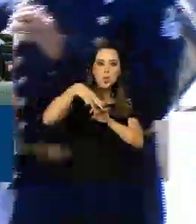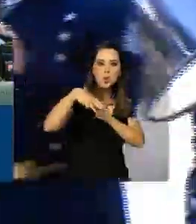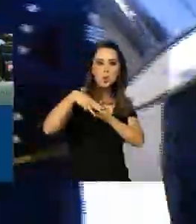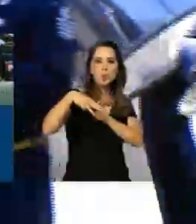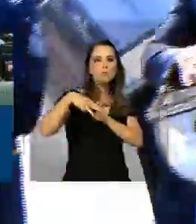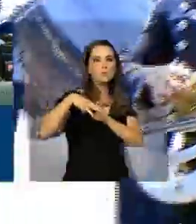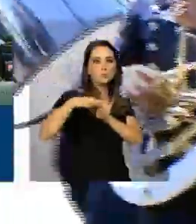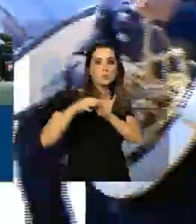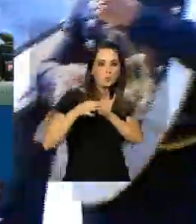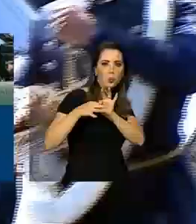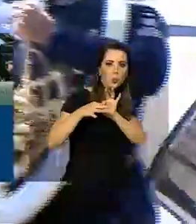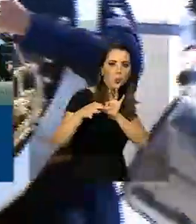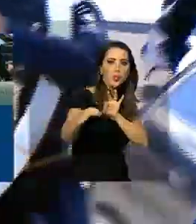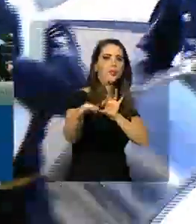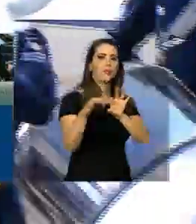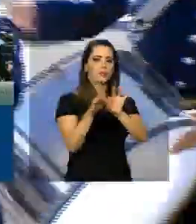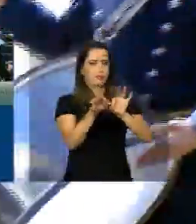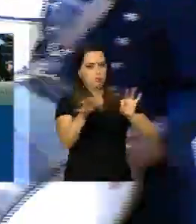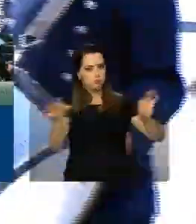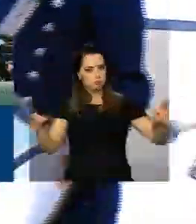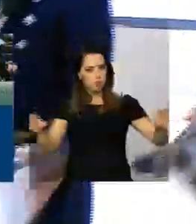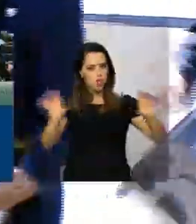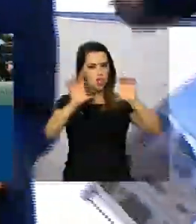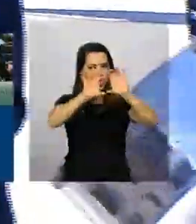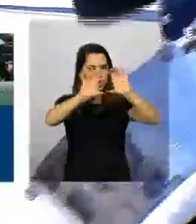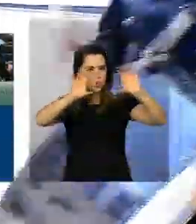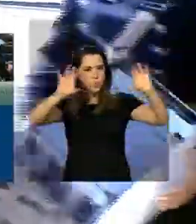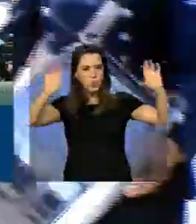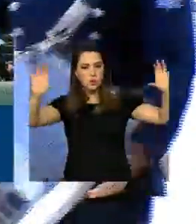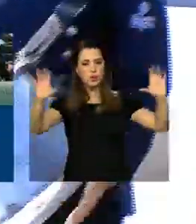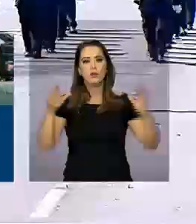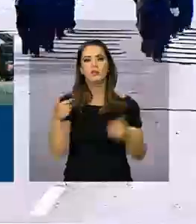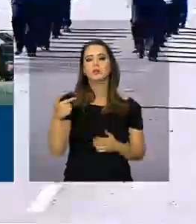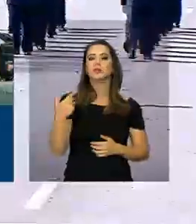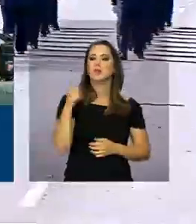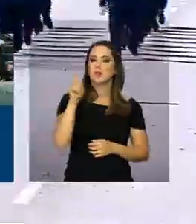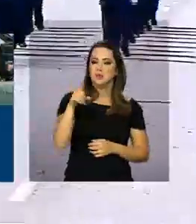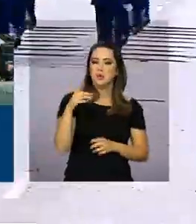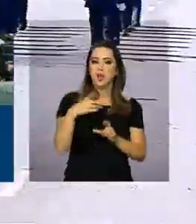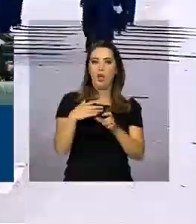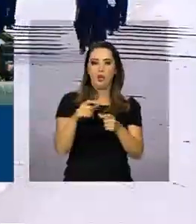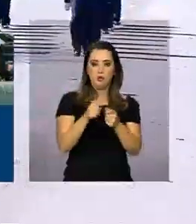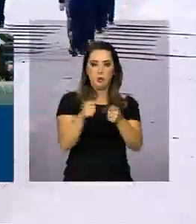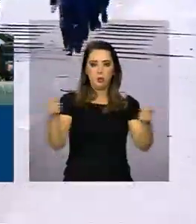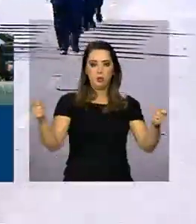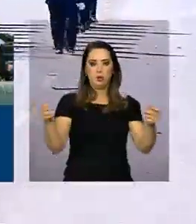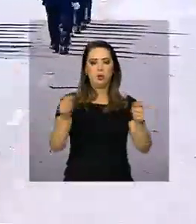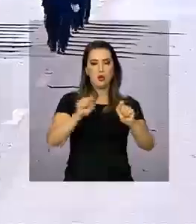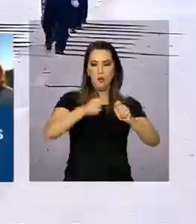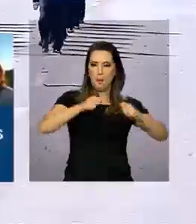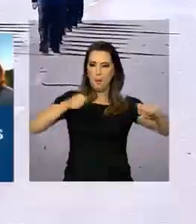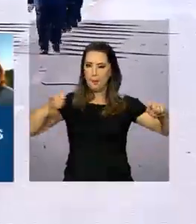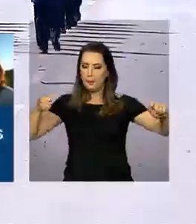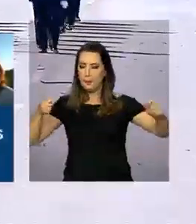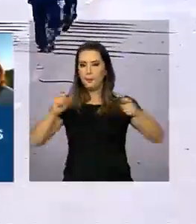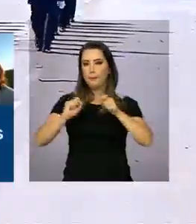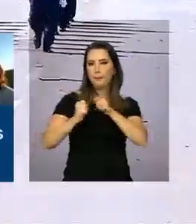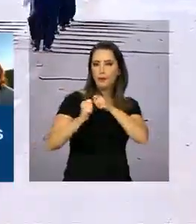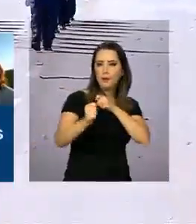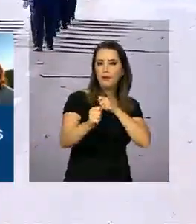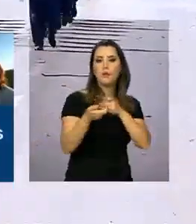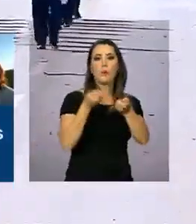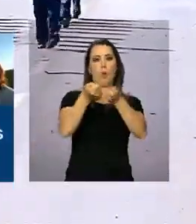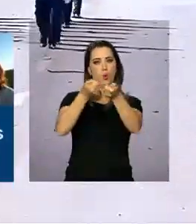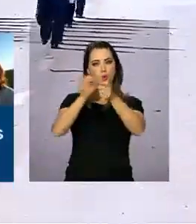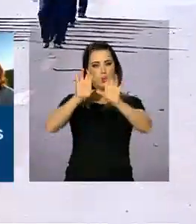de dimensões continentais e nós fazemos isso aí em 22 milhões de quilômetros quadrados, né? Além do controle de tráfego aéreo e a defesa